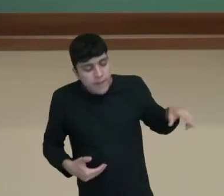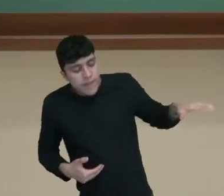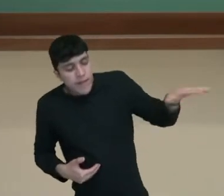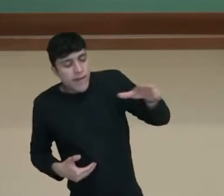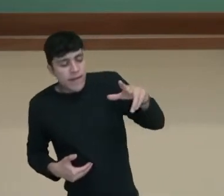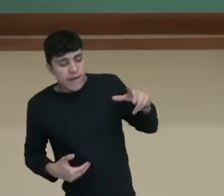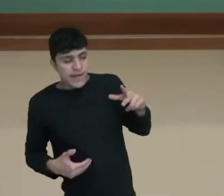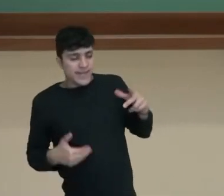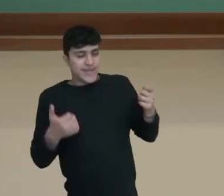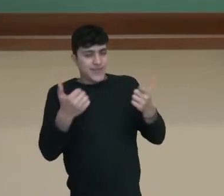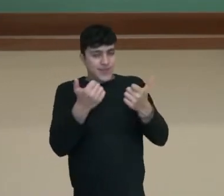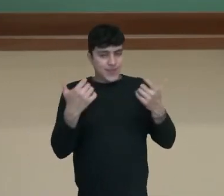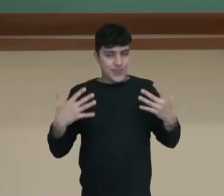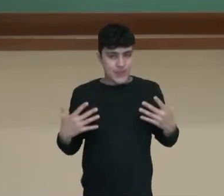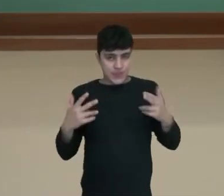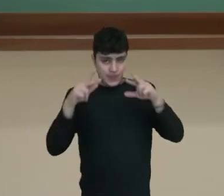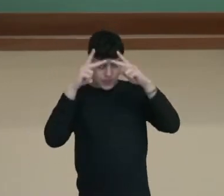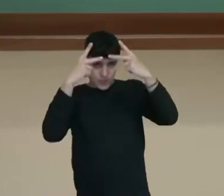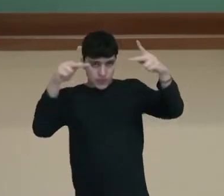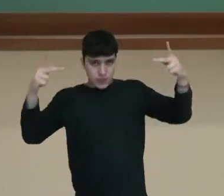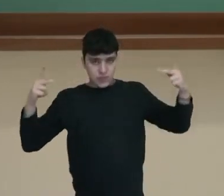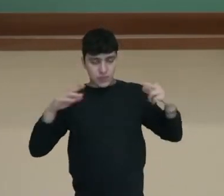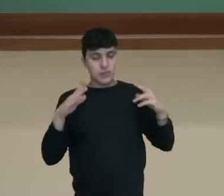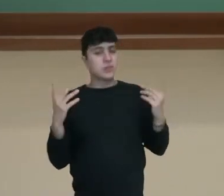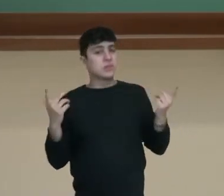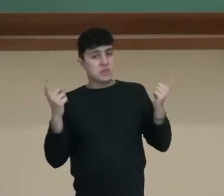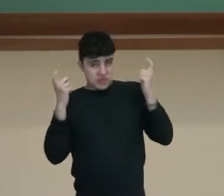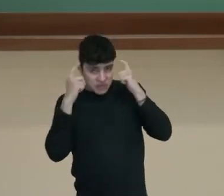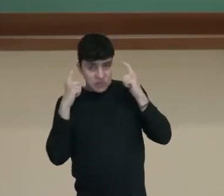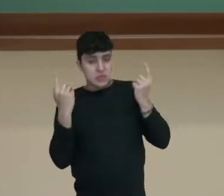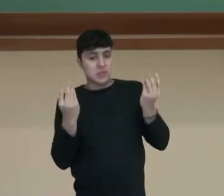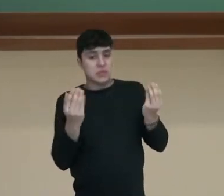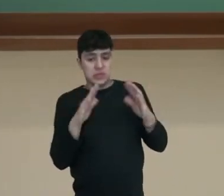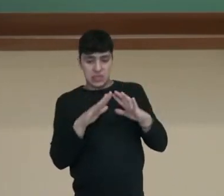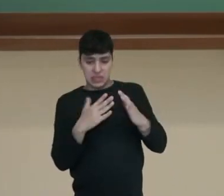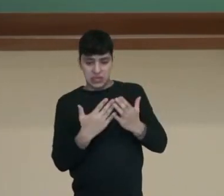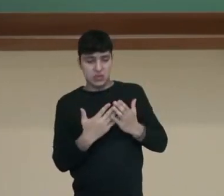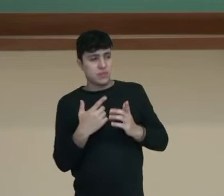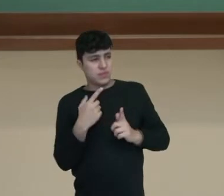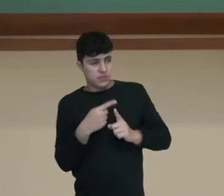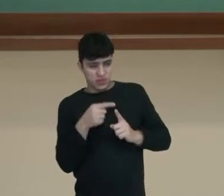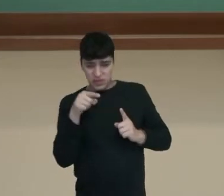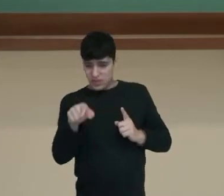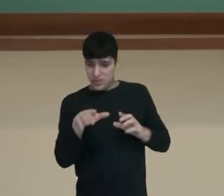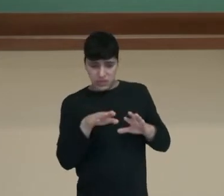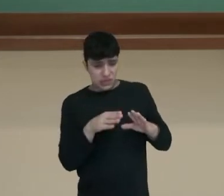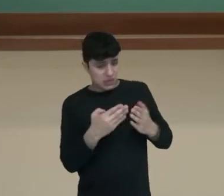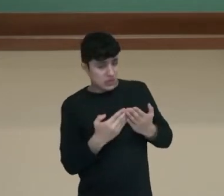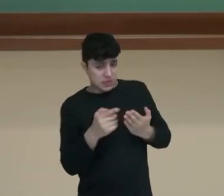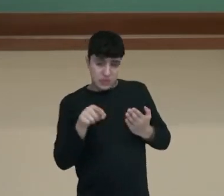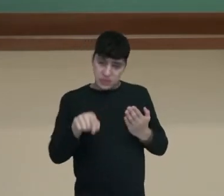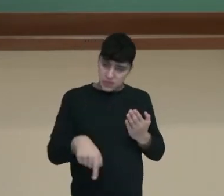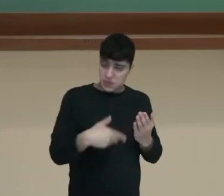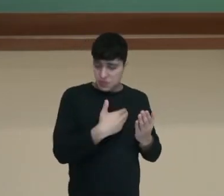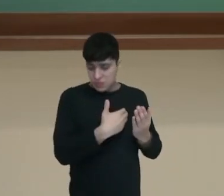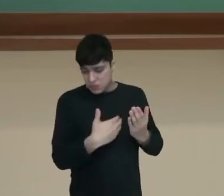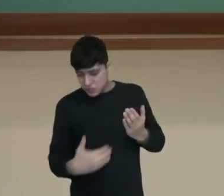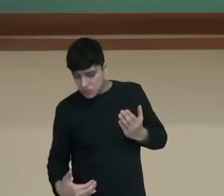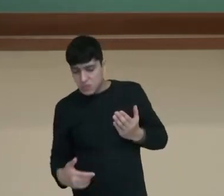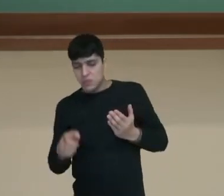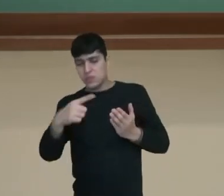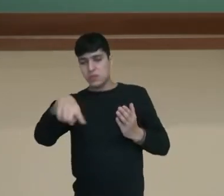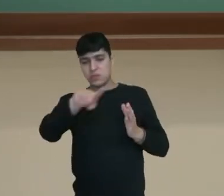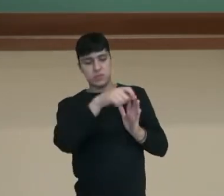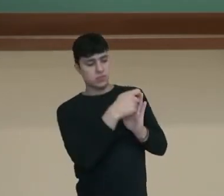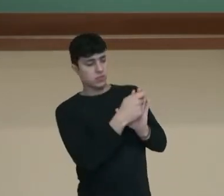Dê exemplos, pense no seu dia, a escola é como, né? Por que que a escola é um espaço público? Daí faça um